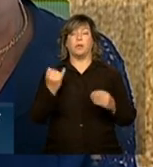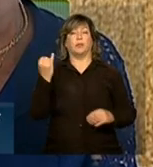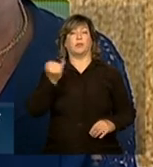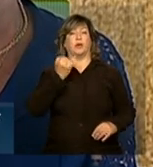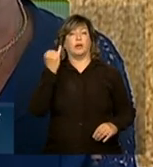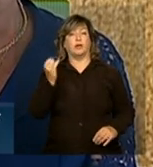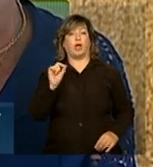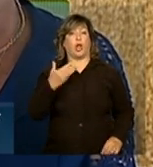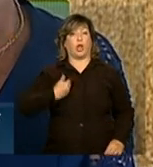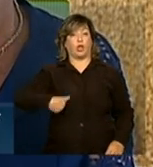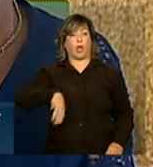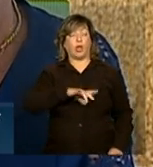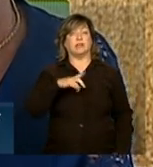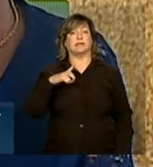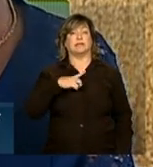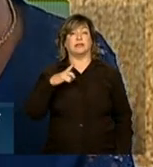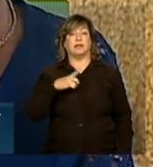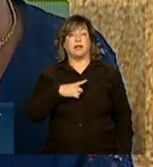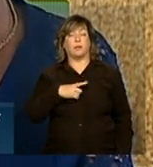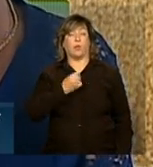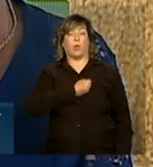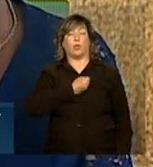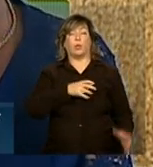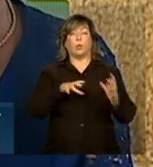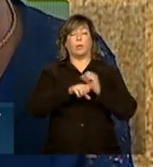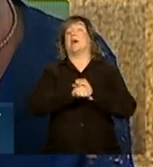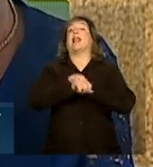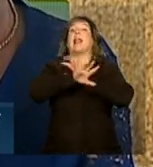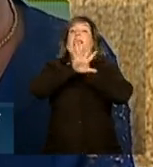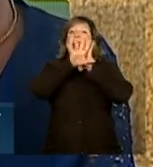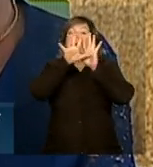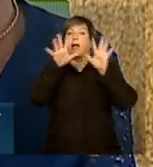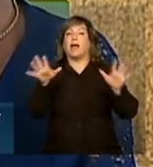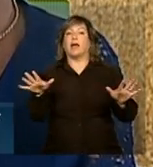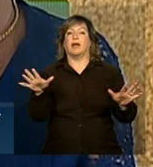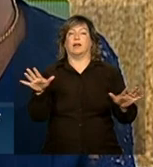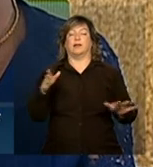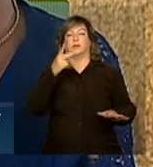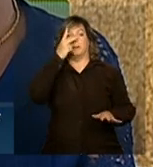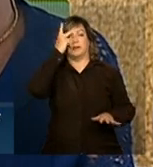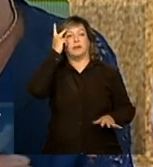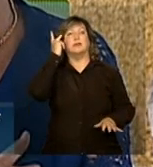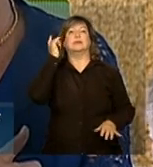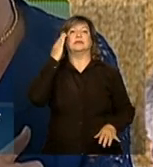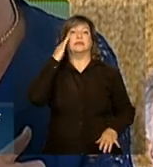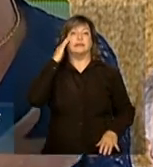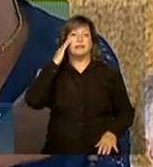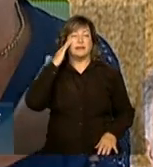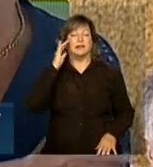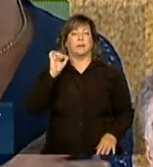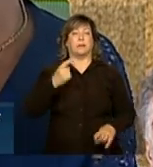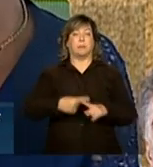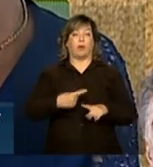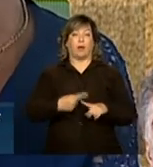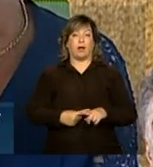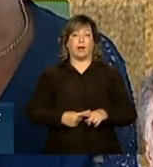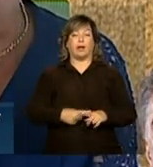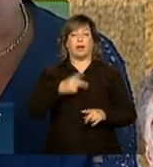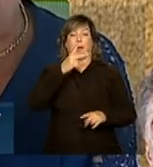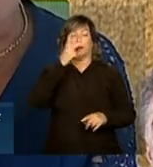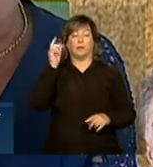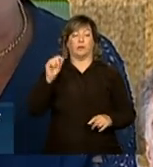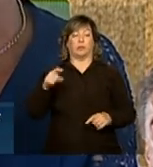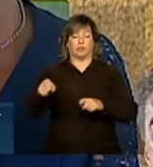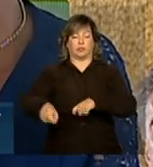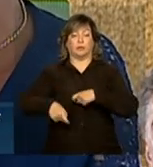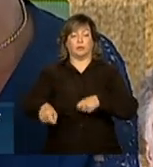é muito importante que nós tenhamos um número muito claro. Mas os produtores e o próprio ministro